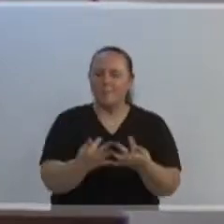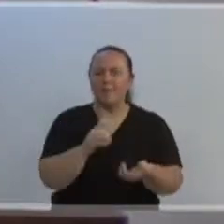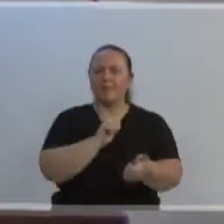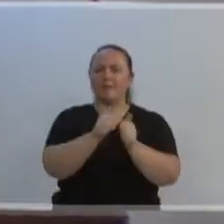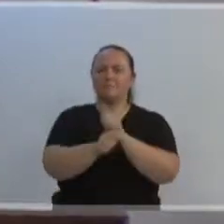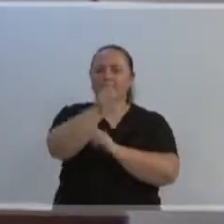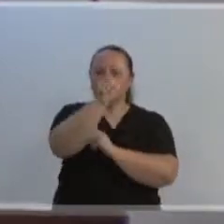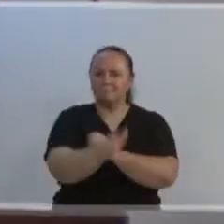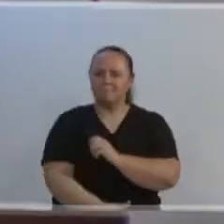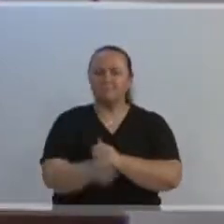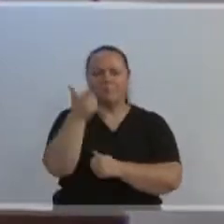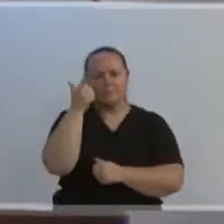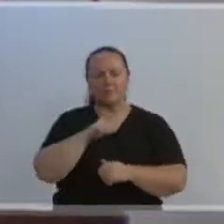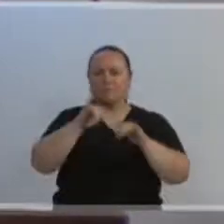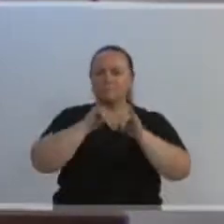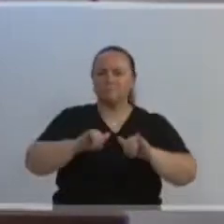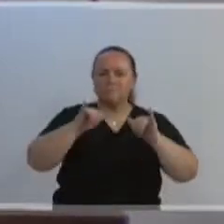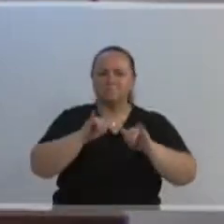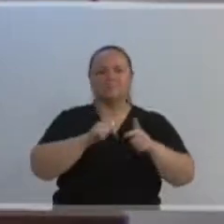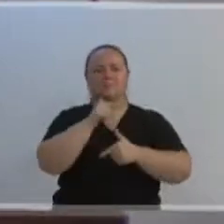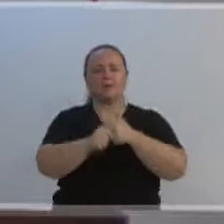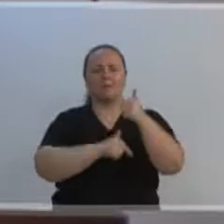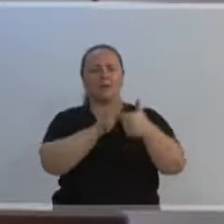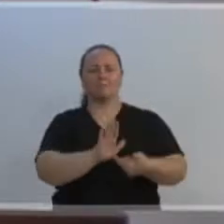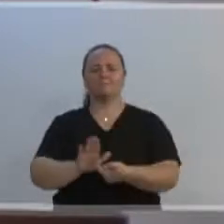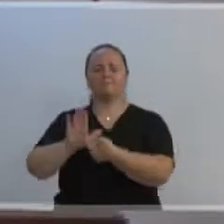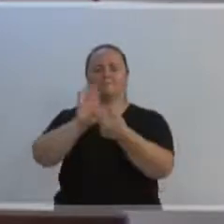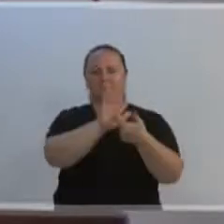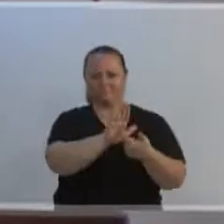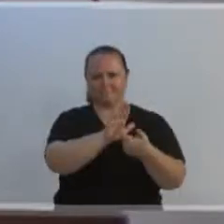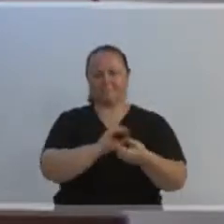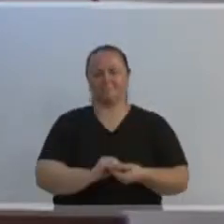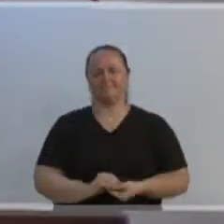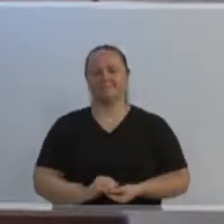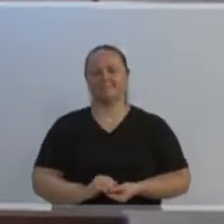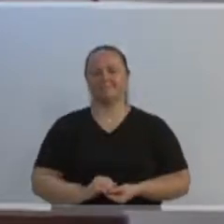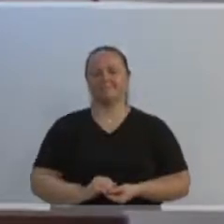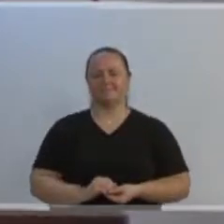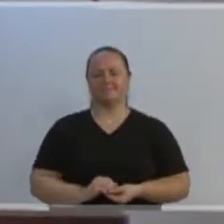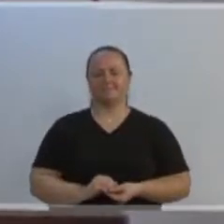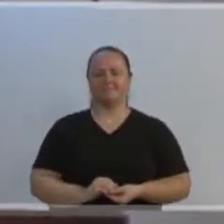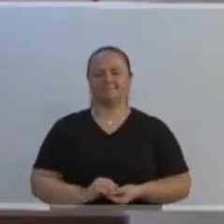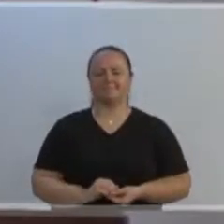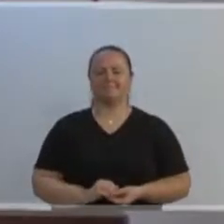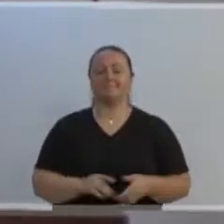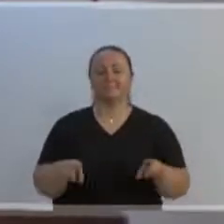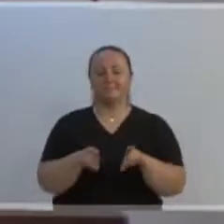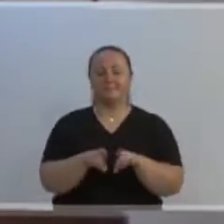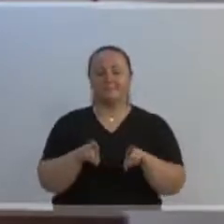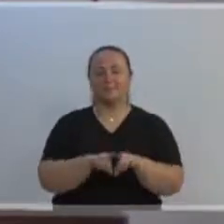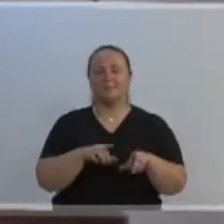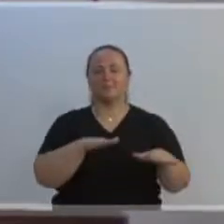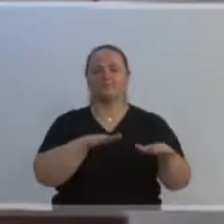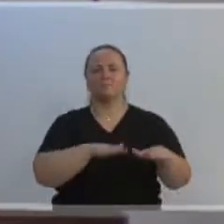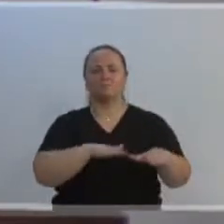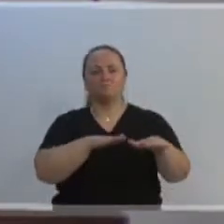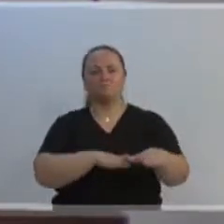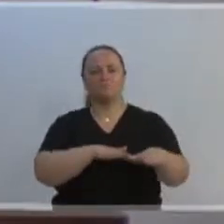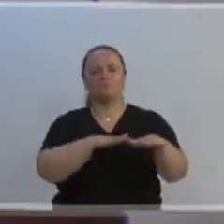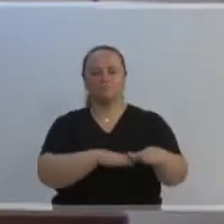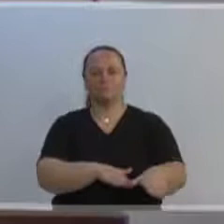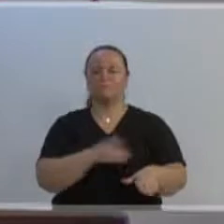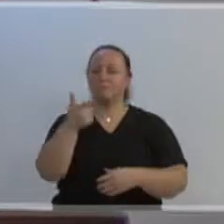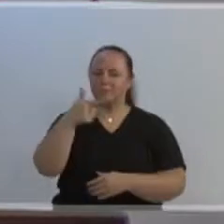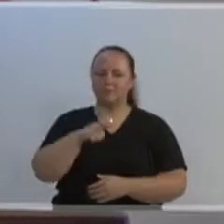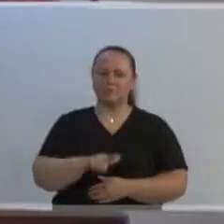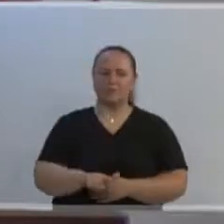posso somente divulgará o seu talento e também quero aqui destacar o segundo desfile da oktoberfest com imagens da tv